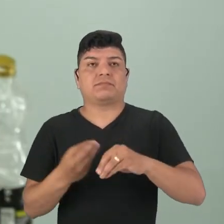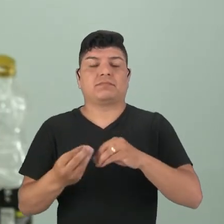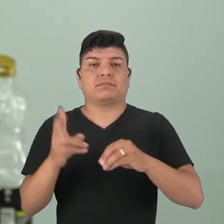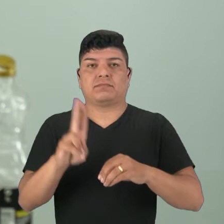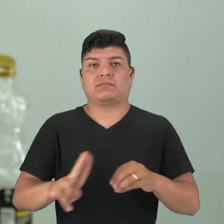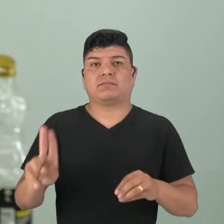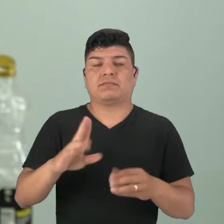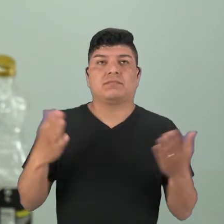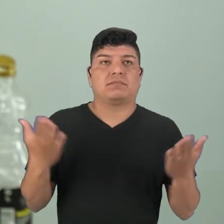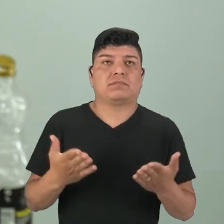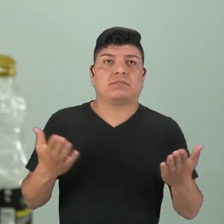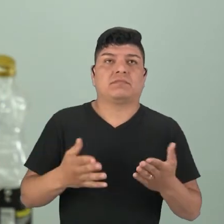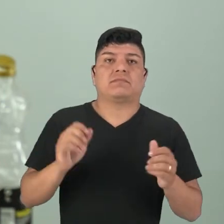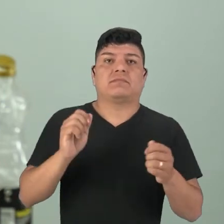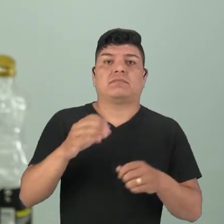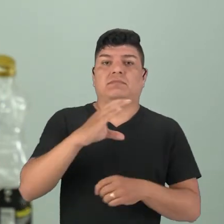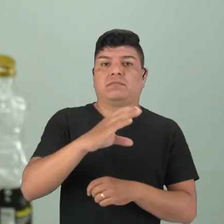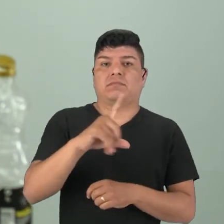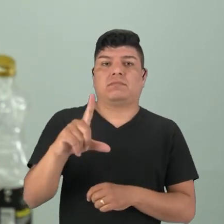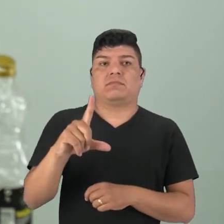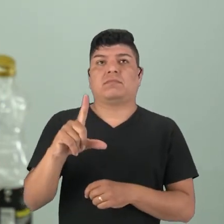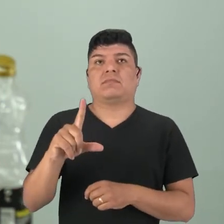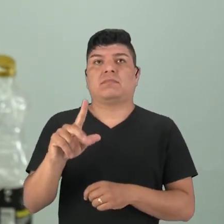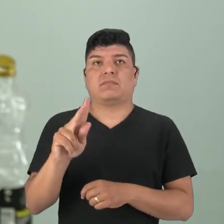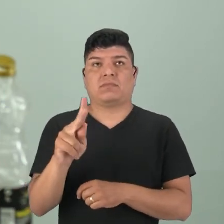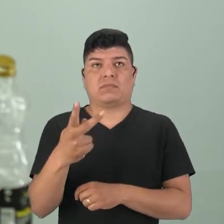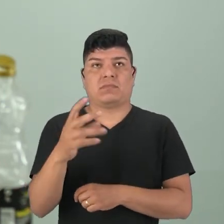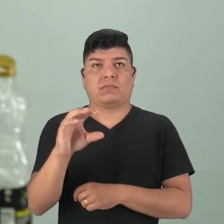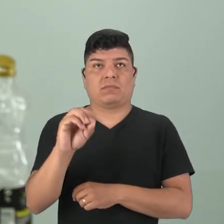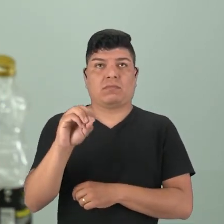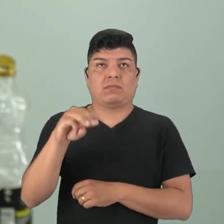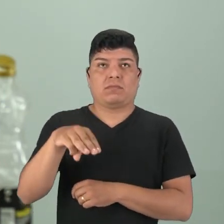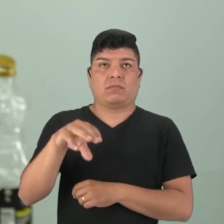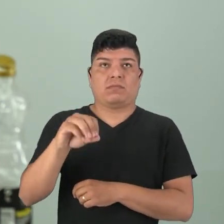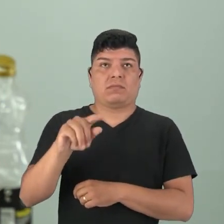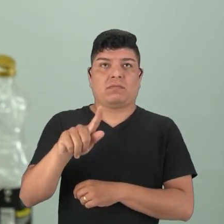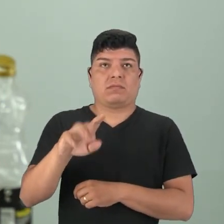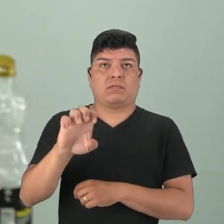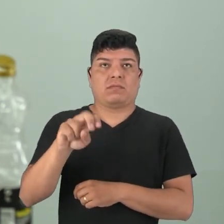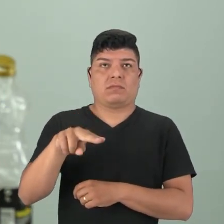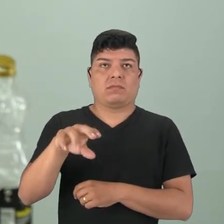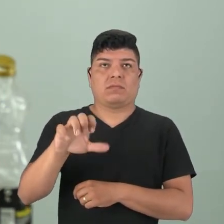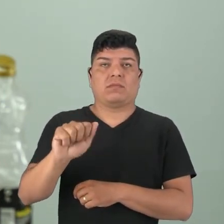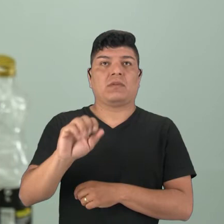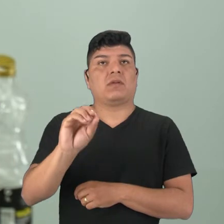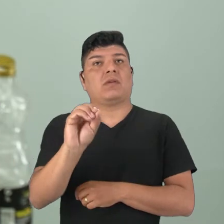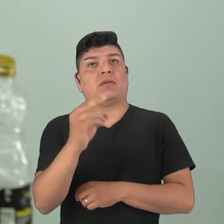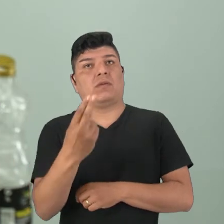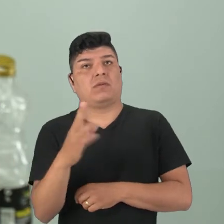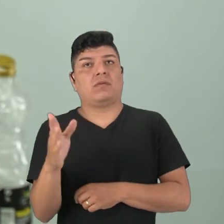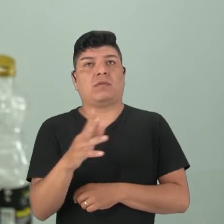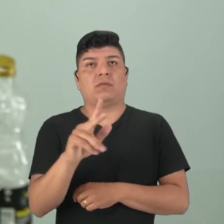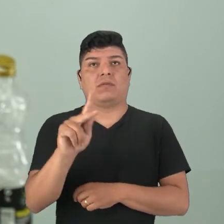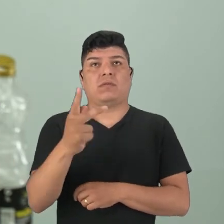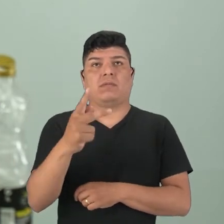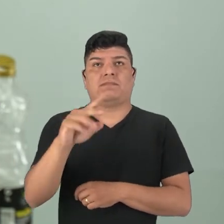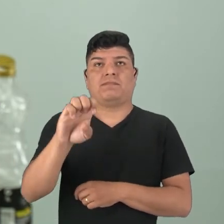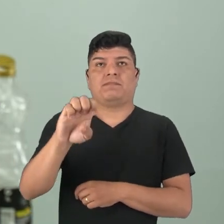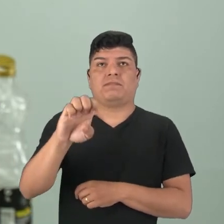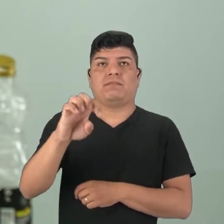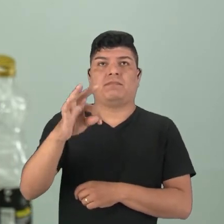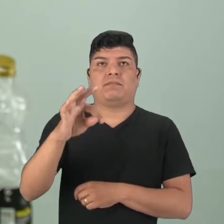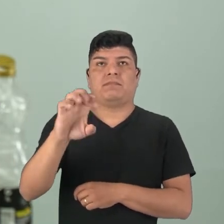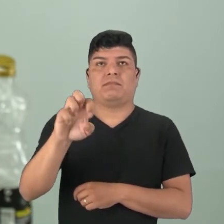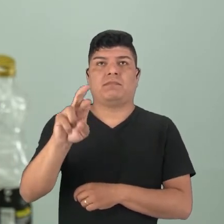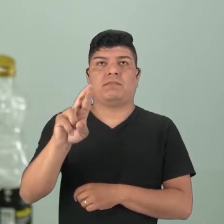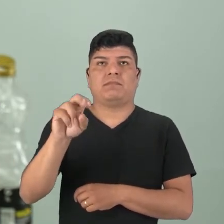trabalhar hoje, ela pode ser classificada como homogênea ou heterogênea. São duas formas de eu classificar essa mistura, misturas que eu uso no